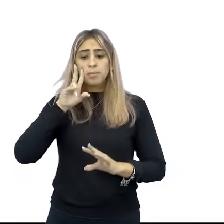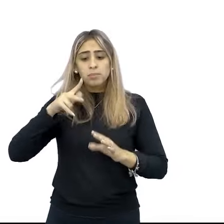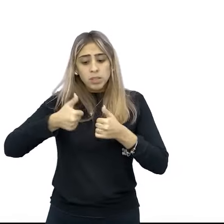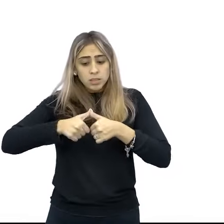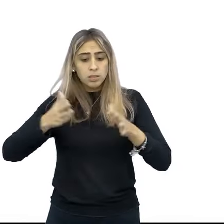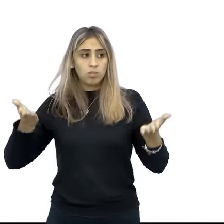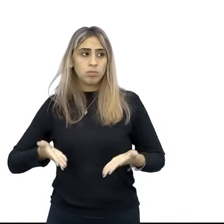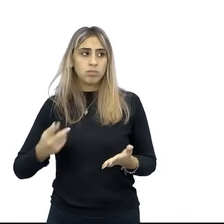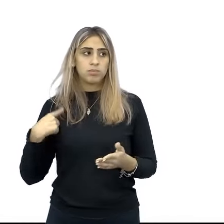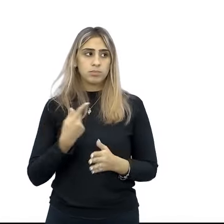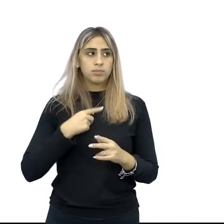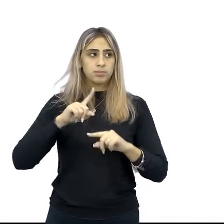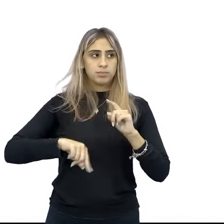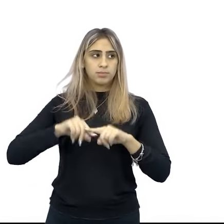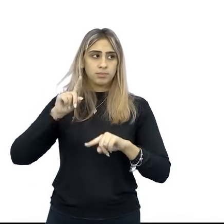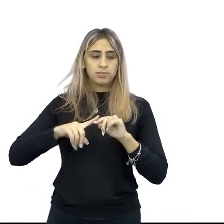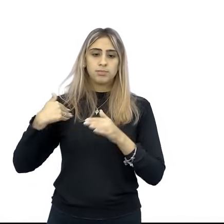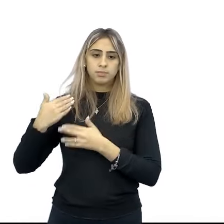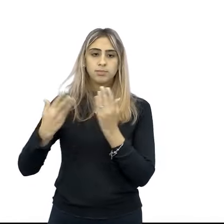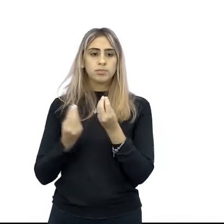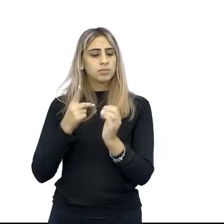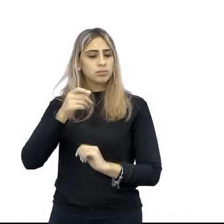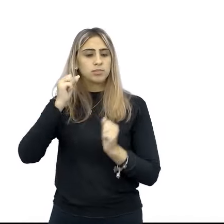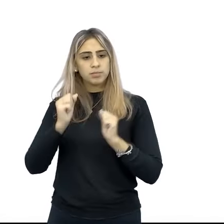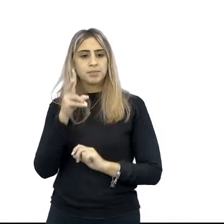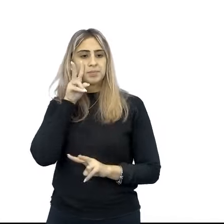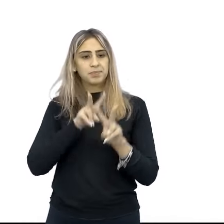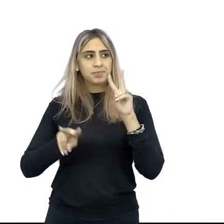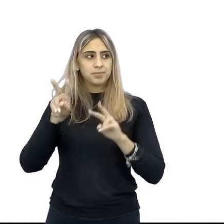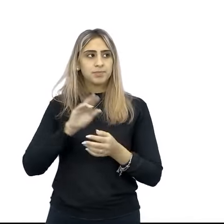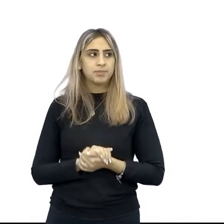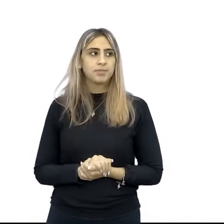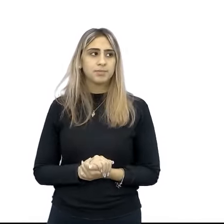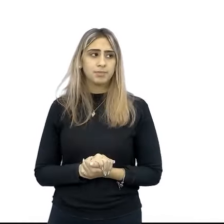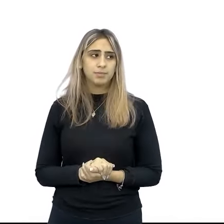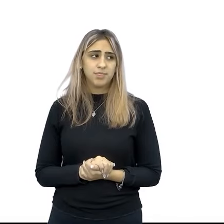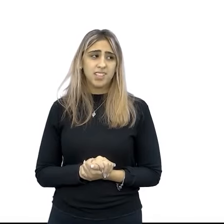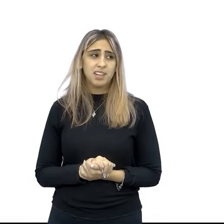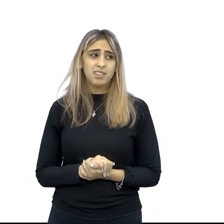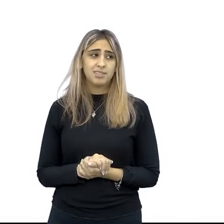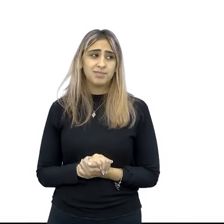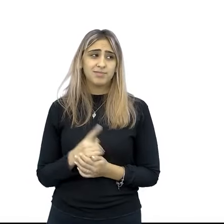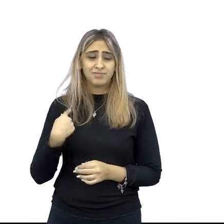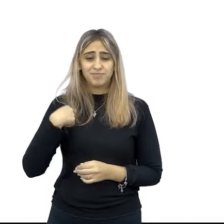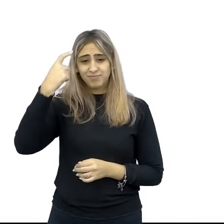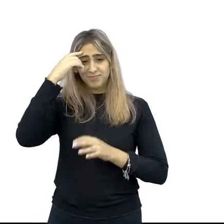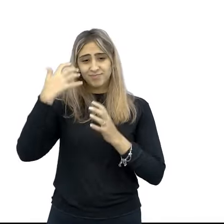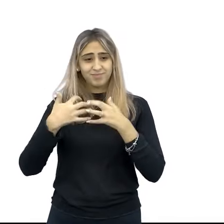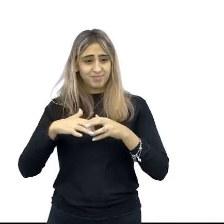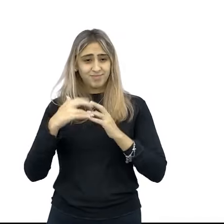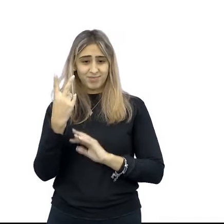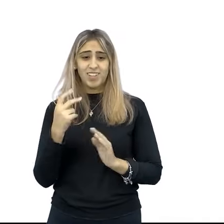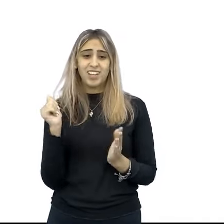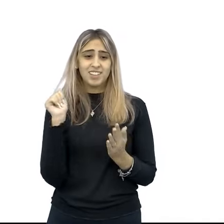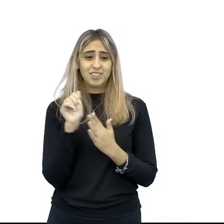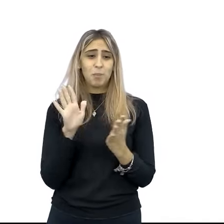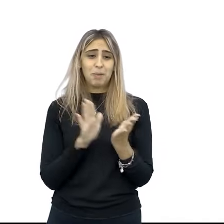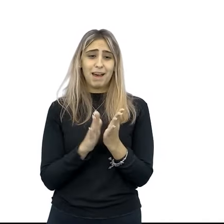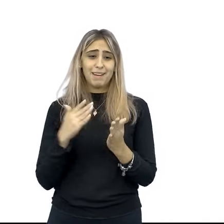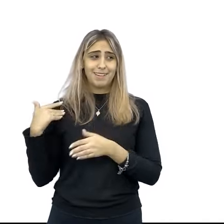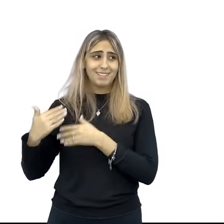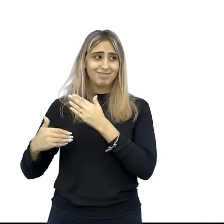presentes aí no material, como vocês podem observar. Bem, pensando nessas duas atividades, né,